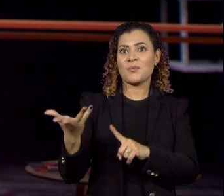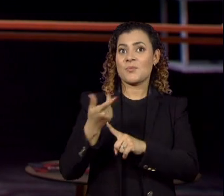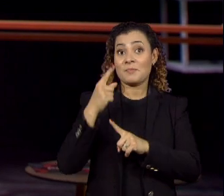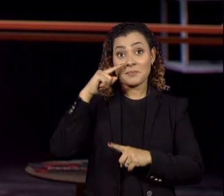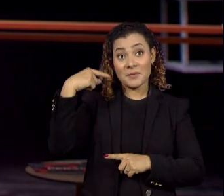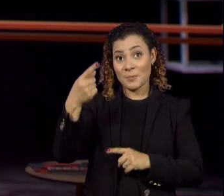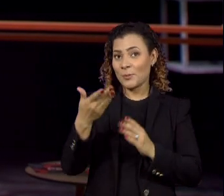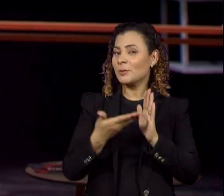Já, no próximo bloco.